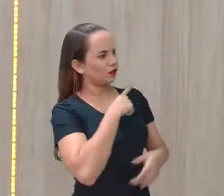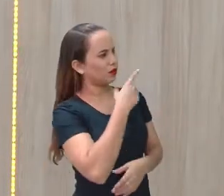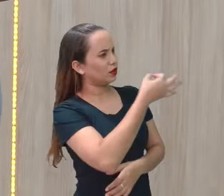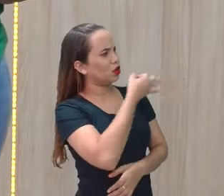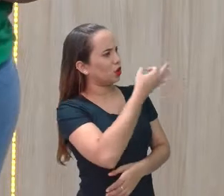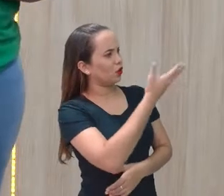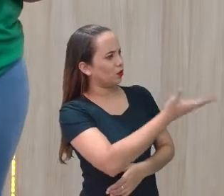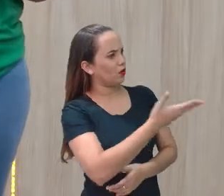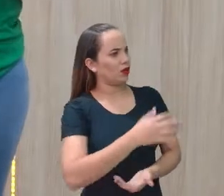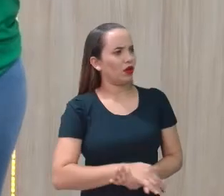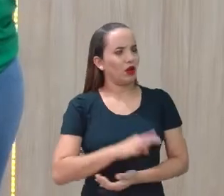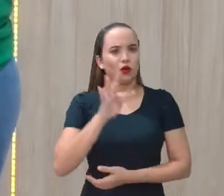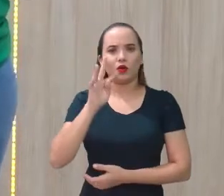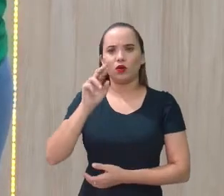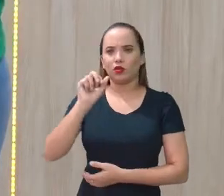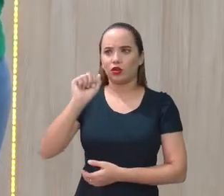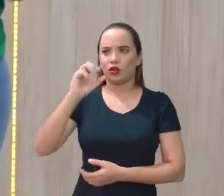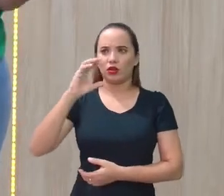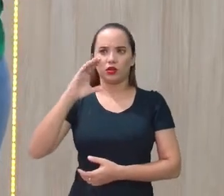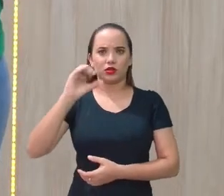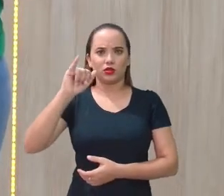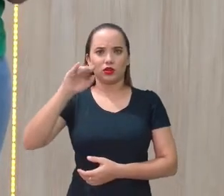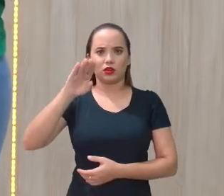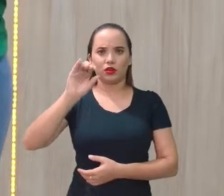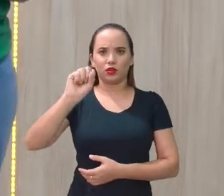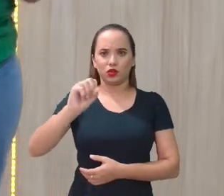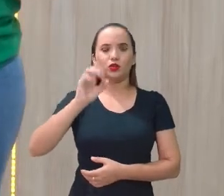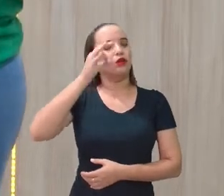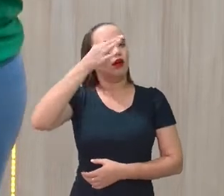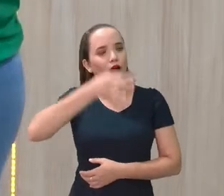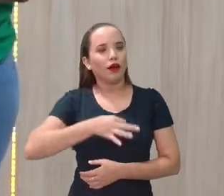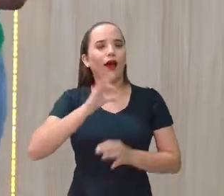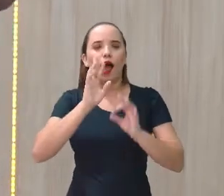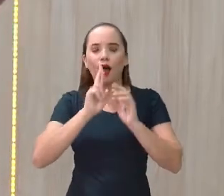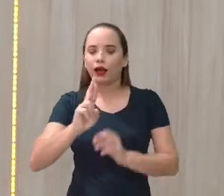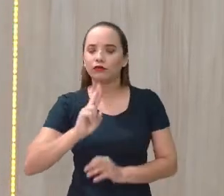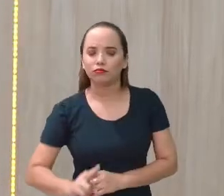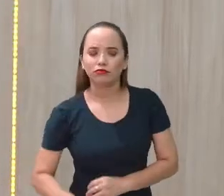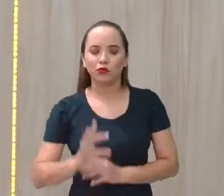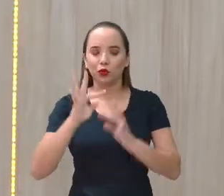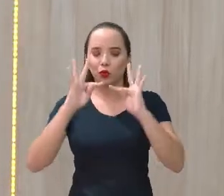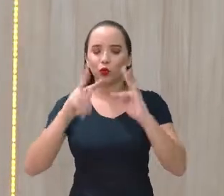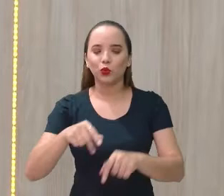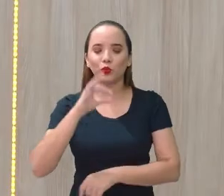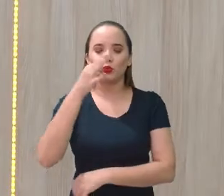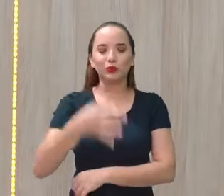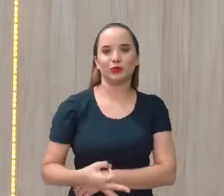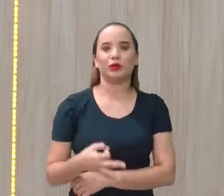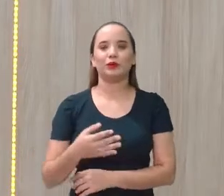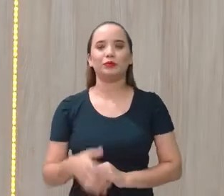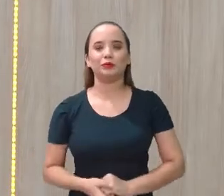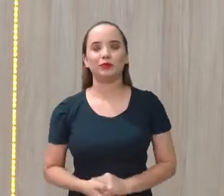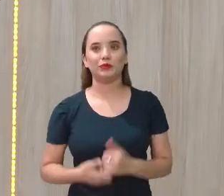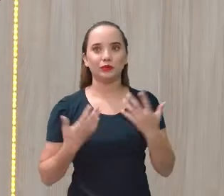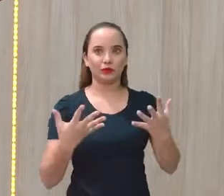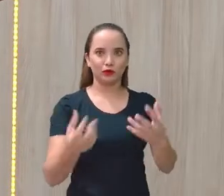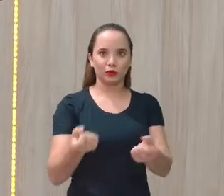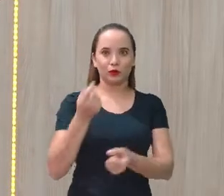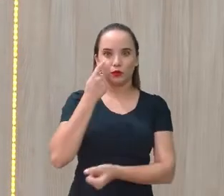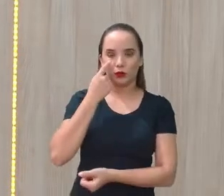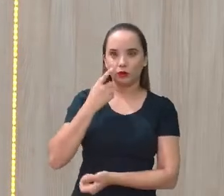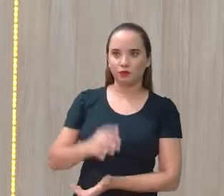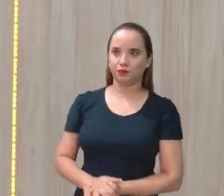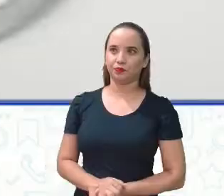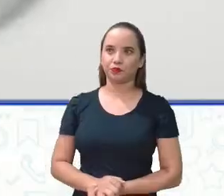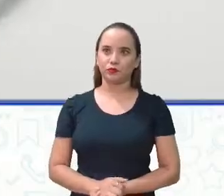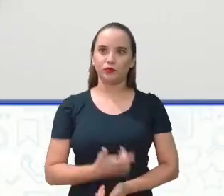de Tarcísio? Tarcísio acertou tudo, com certeza. Ele deve ter acertado tudo. Então, bora lá.